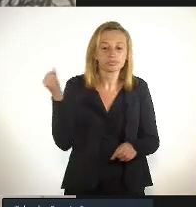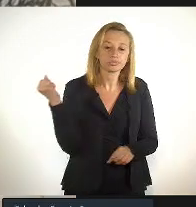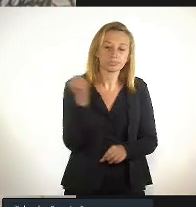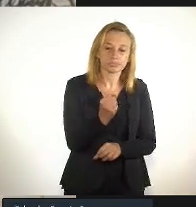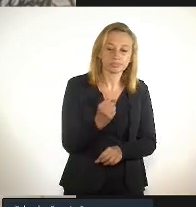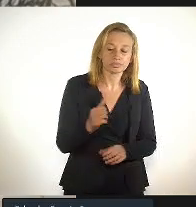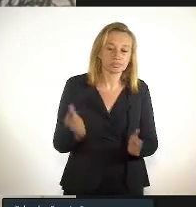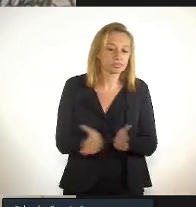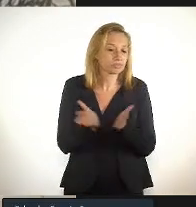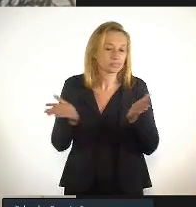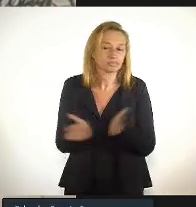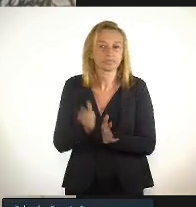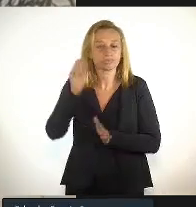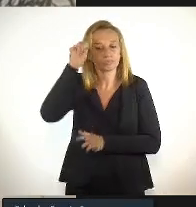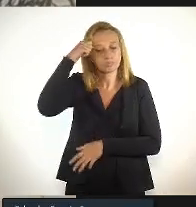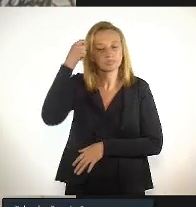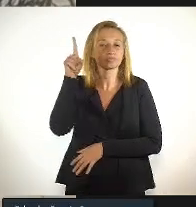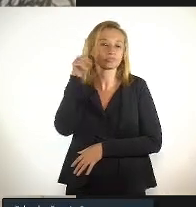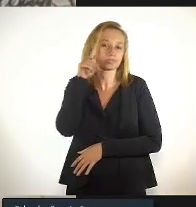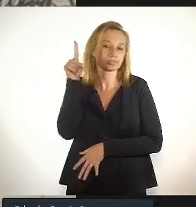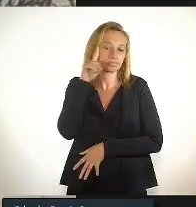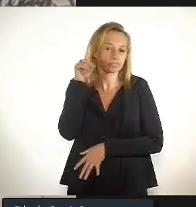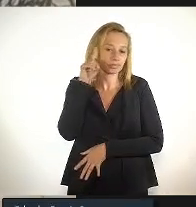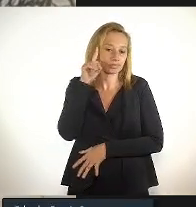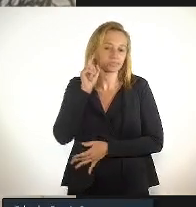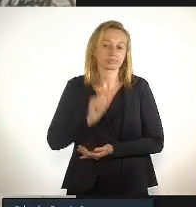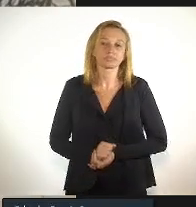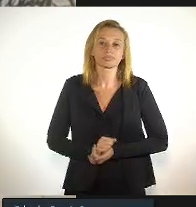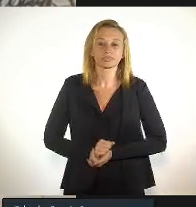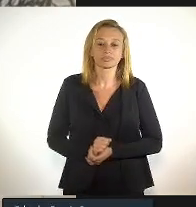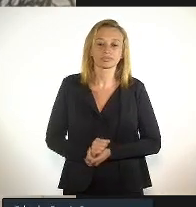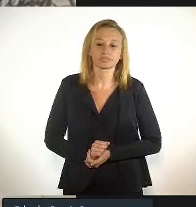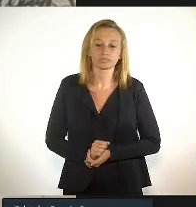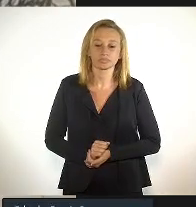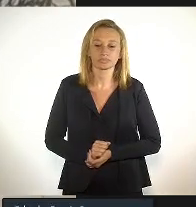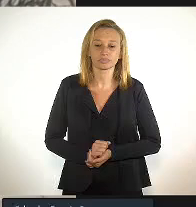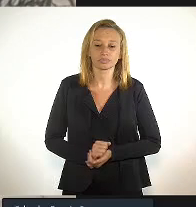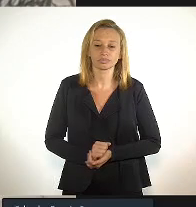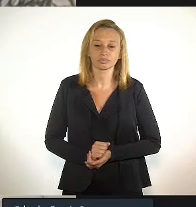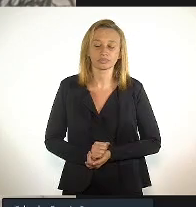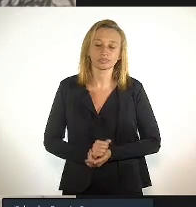preto pobre todos os dias, seja